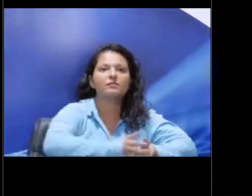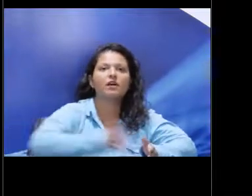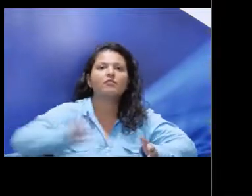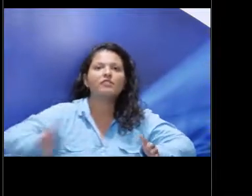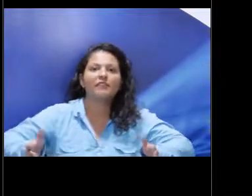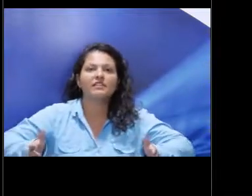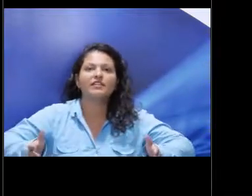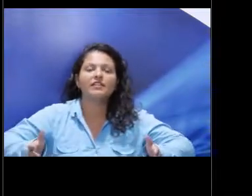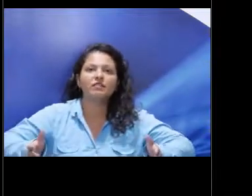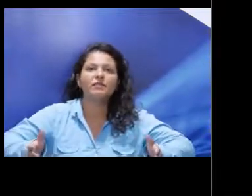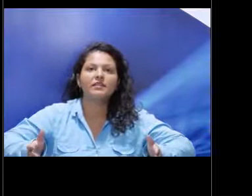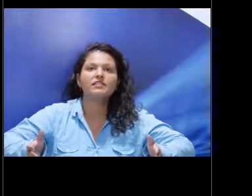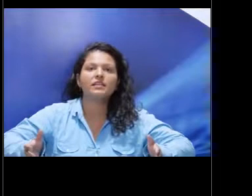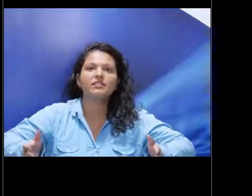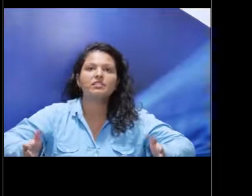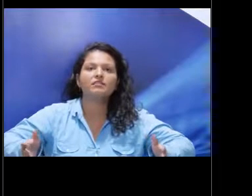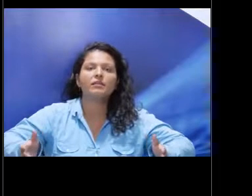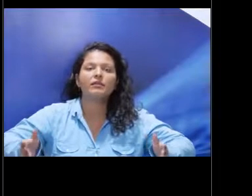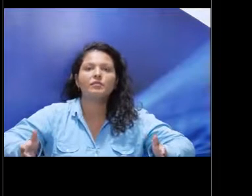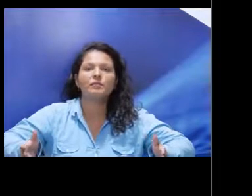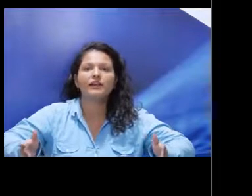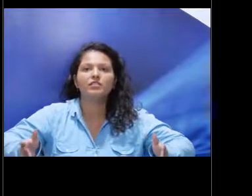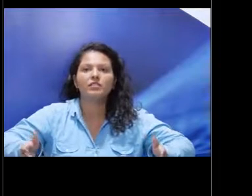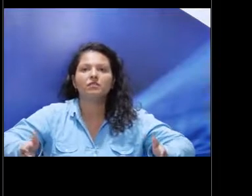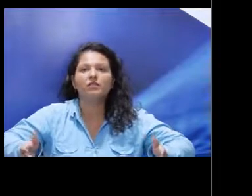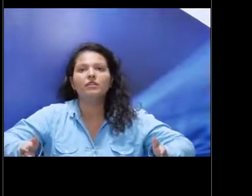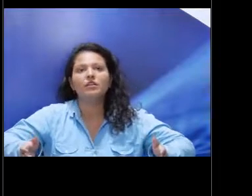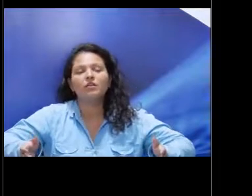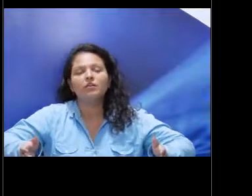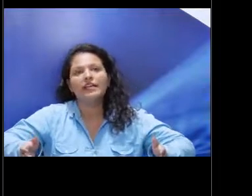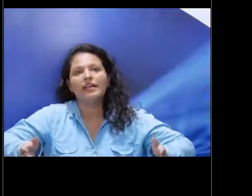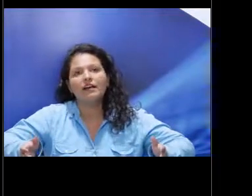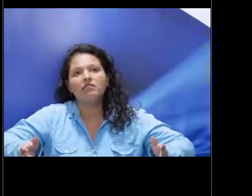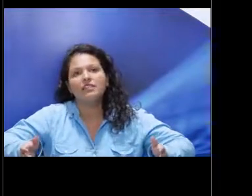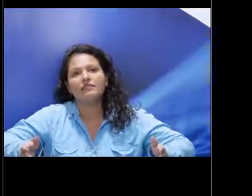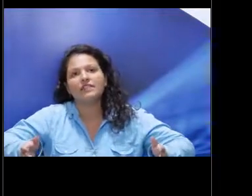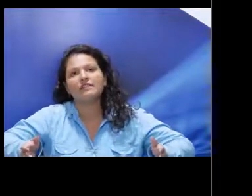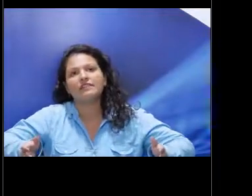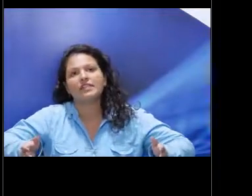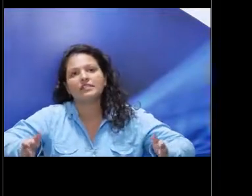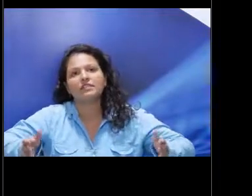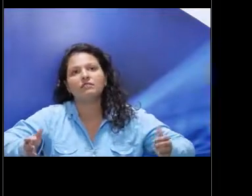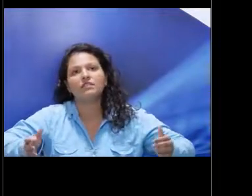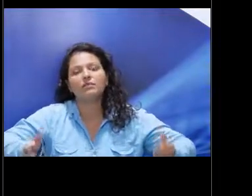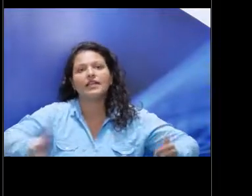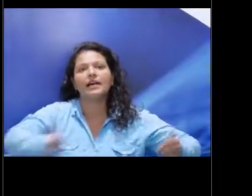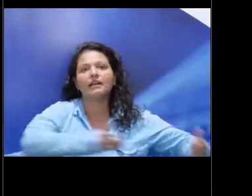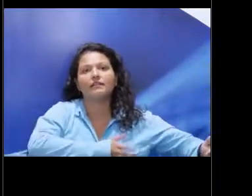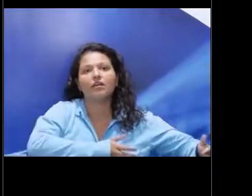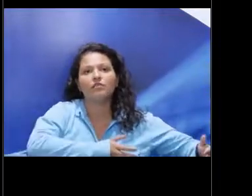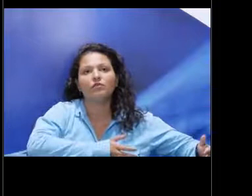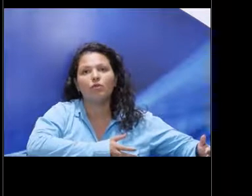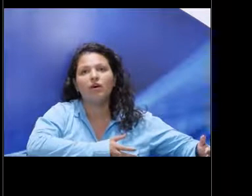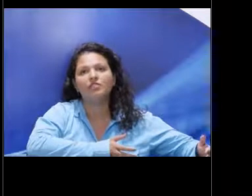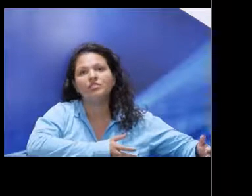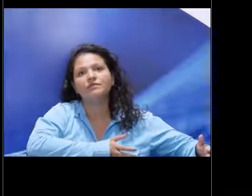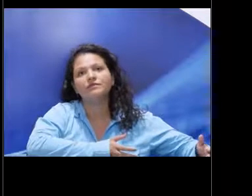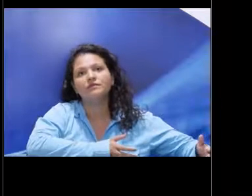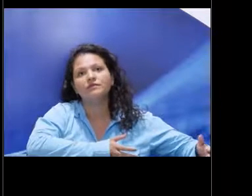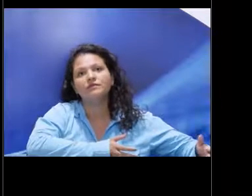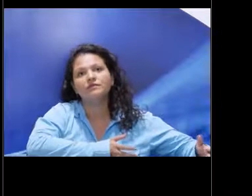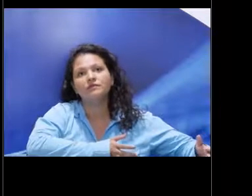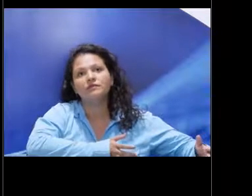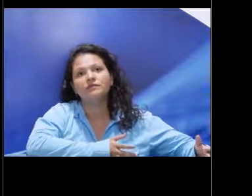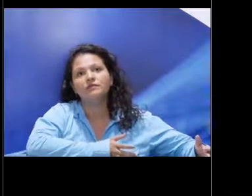para o animal e faz a avaliação da pen state, né, tamanho de partícula. O ideal seria fazer essa avaliação também na hora do corte?